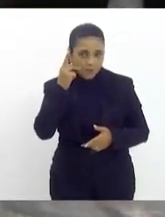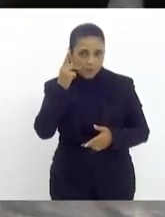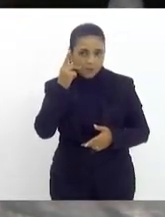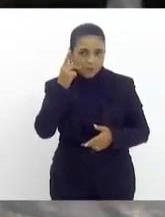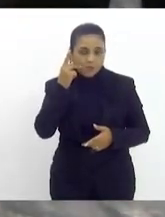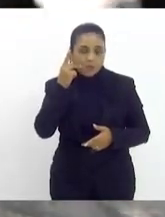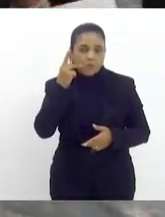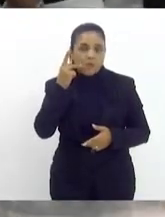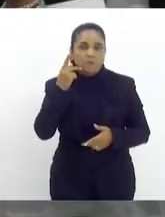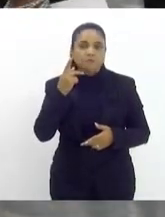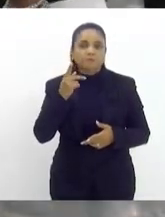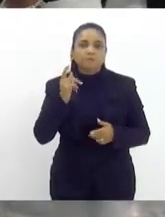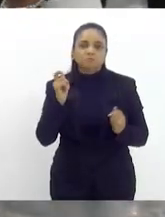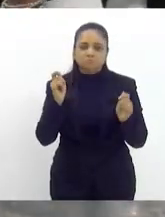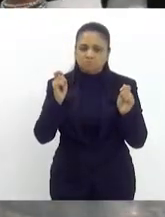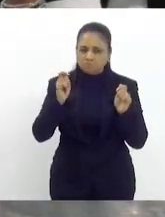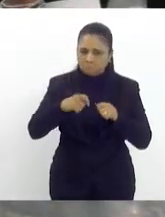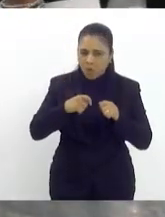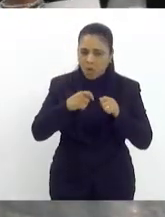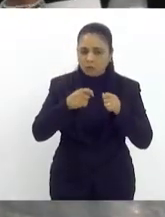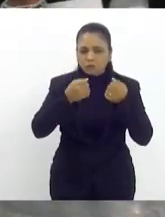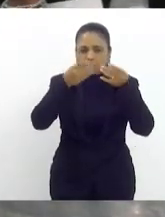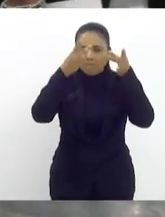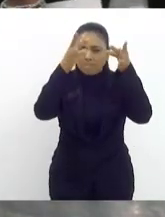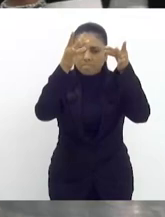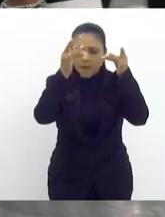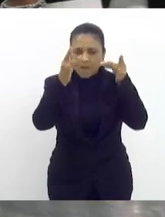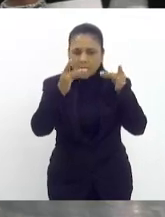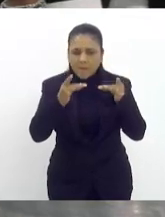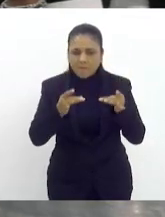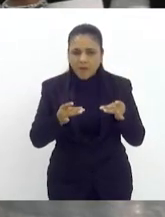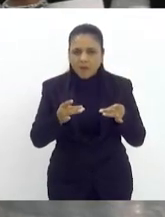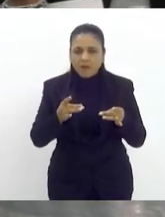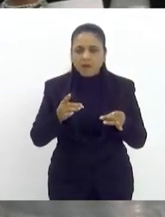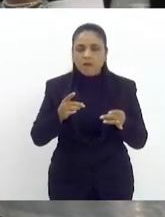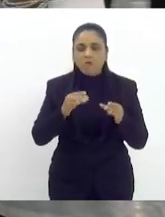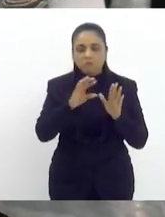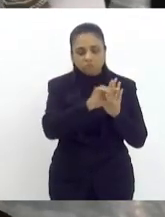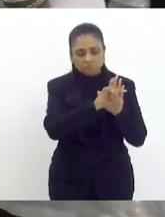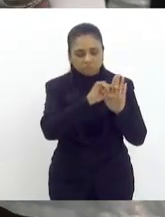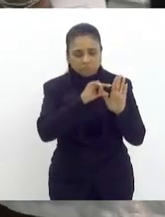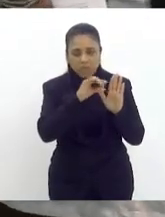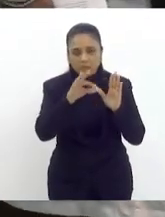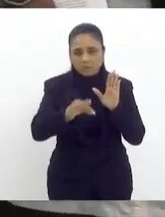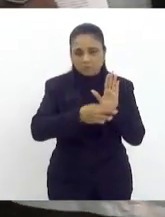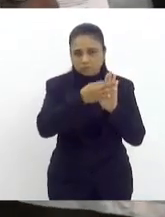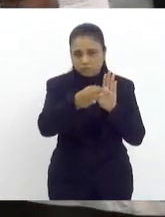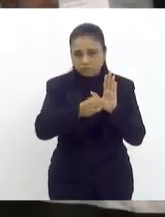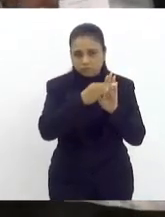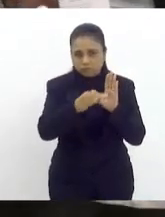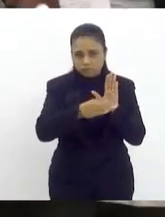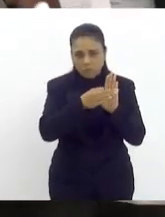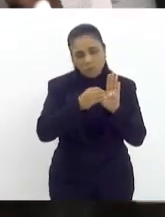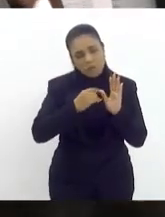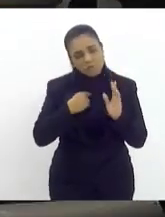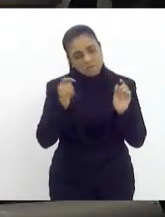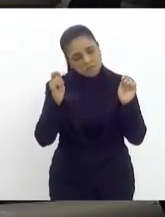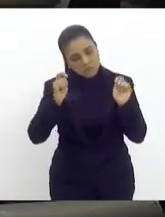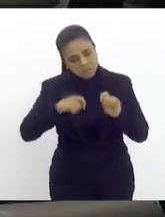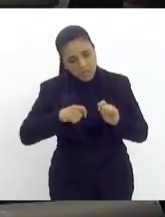É possível o senhor discriminar os autores das emendas para ver se é possível retirá-las? Um